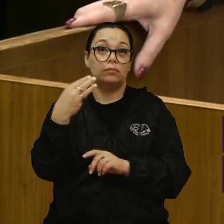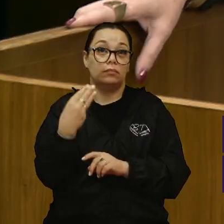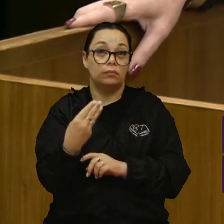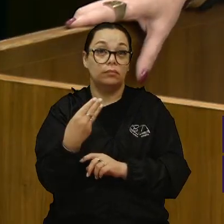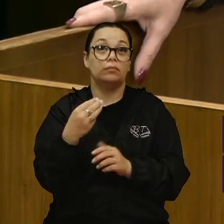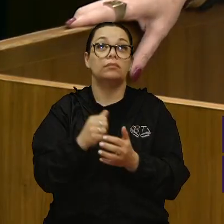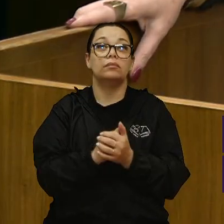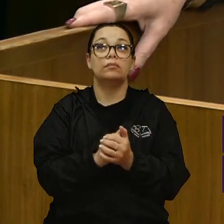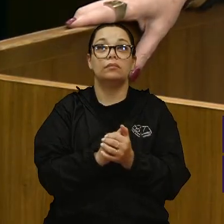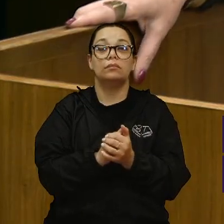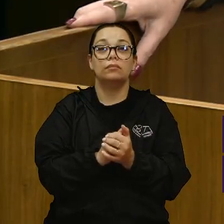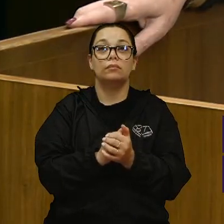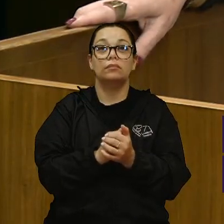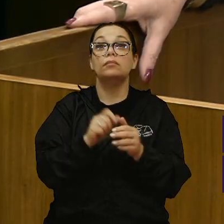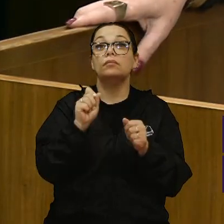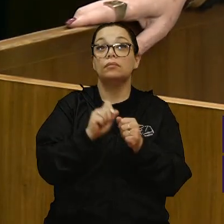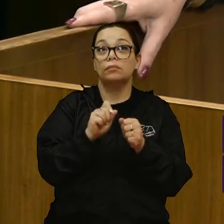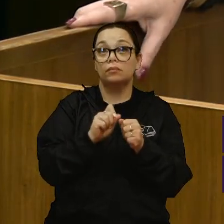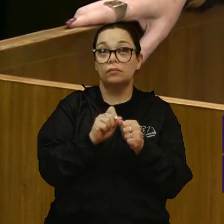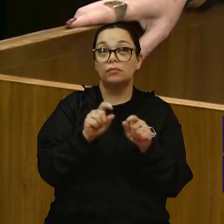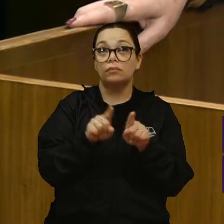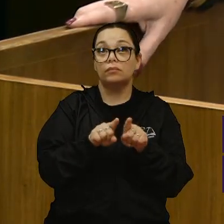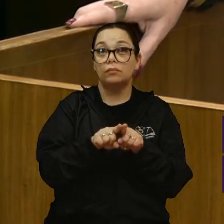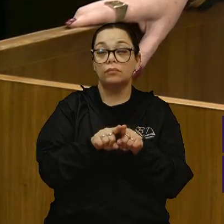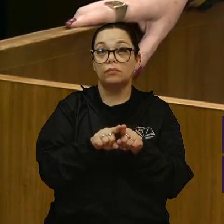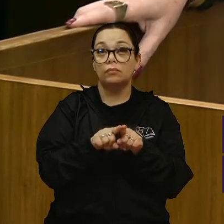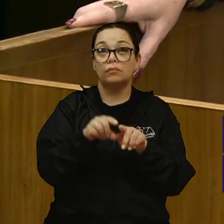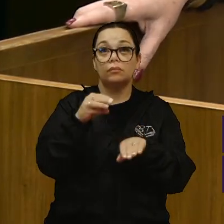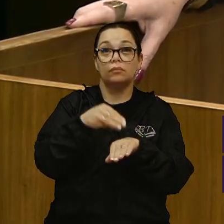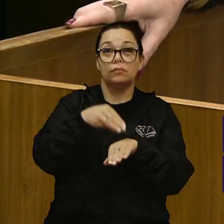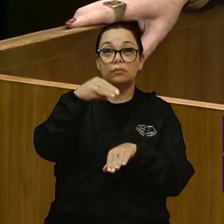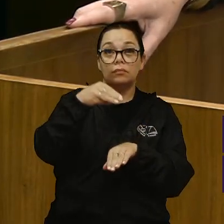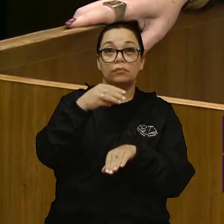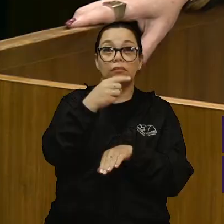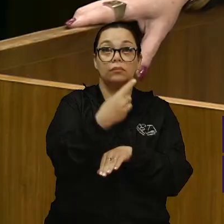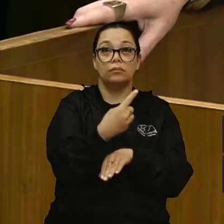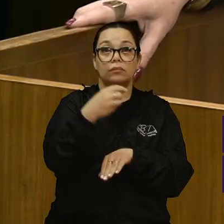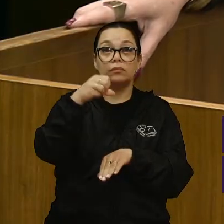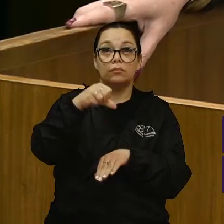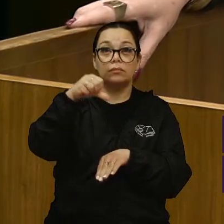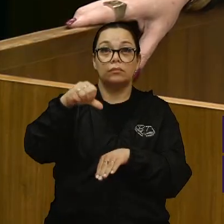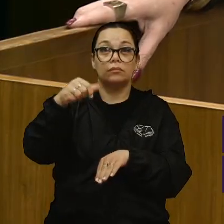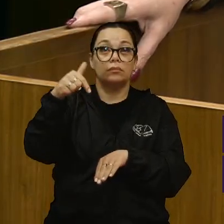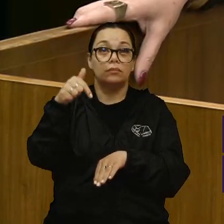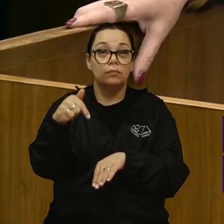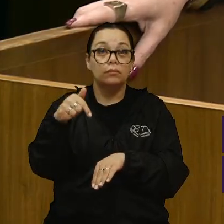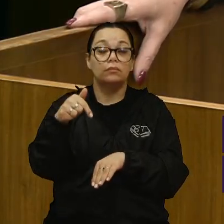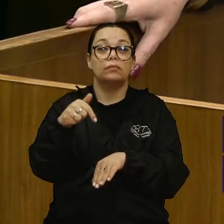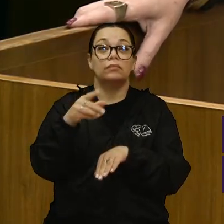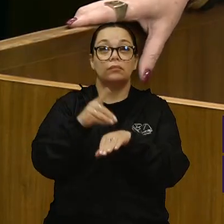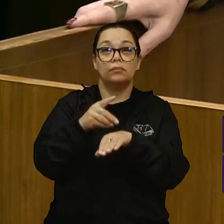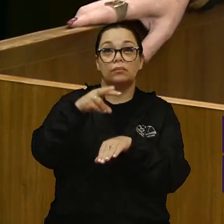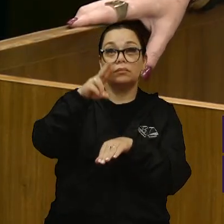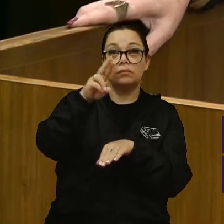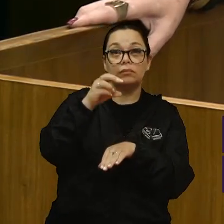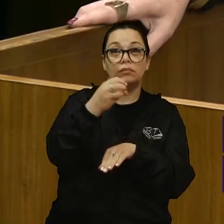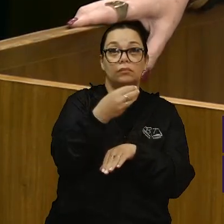1993, fez mestrado em 1997 e doutorado